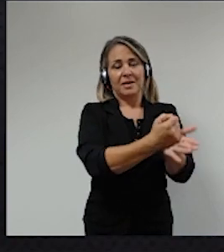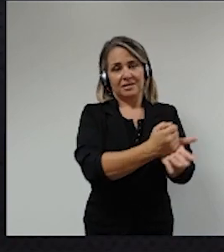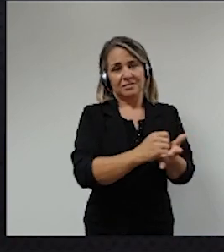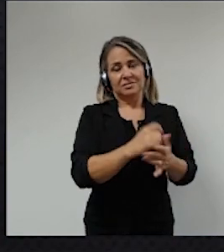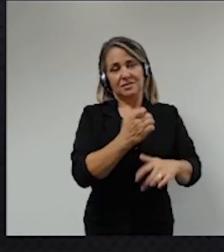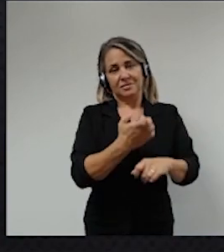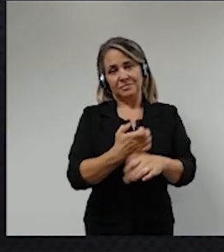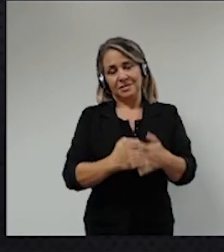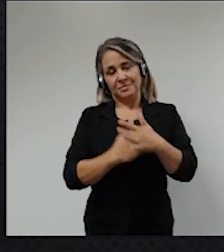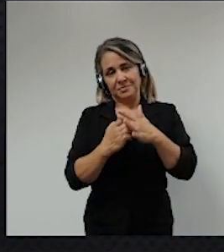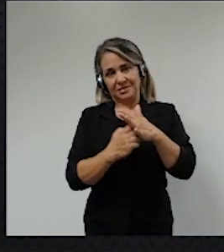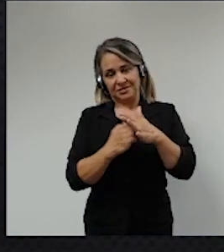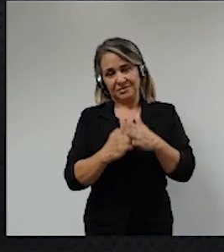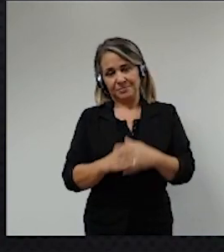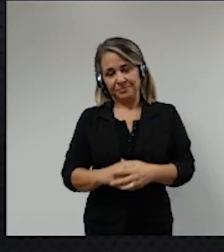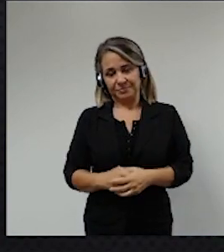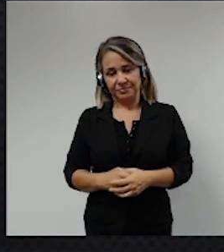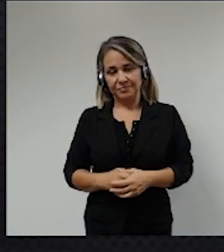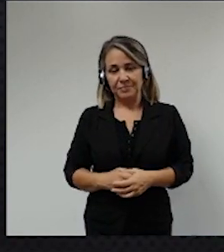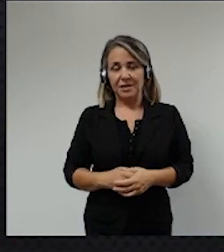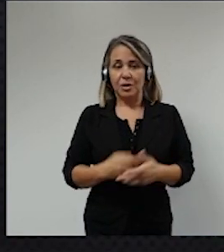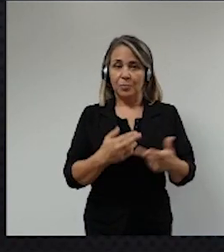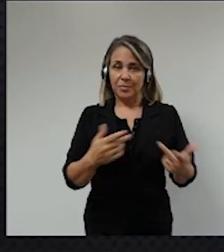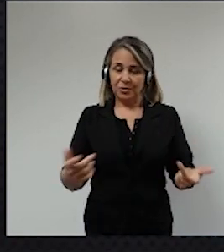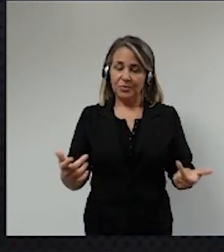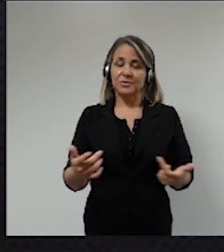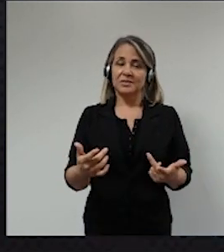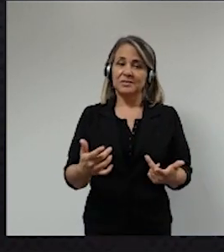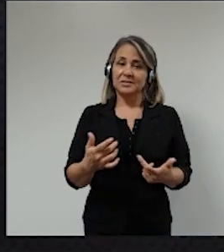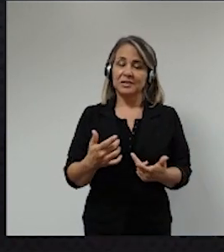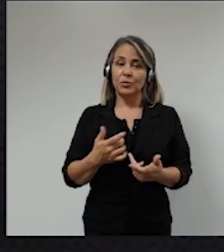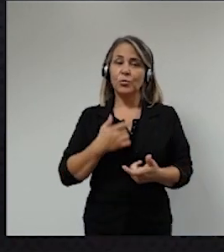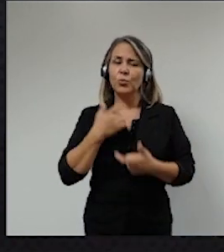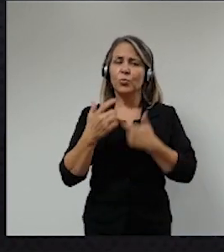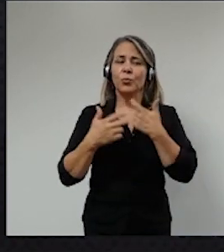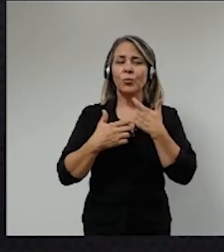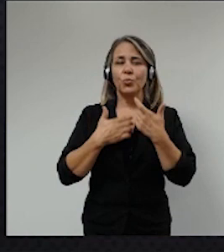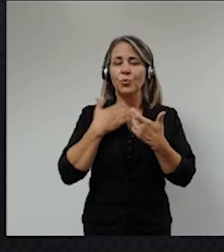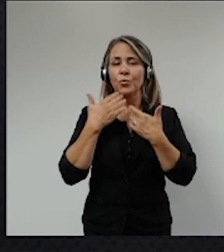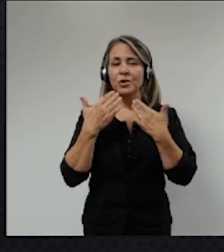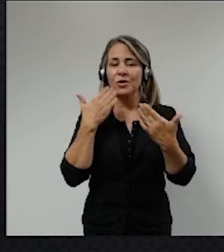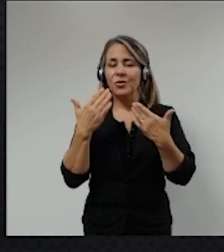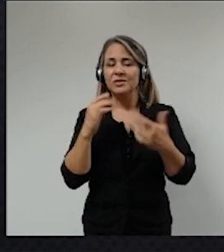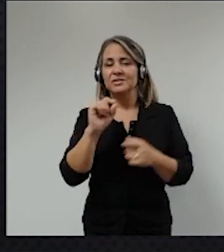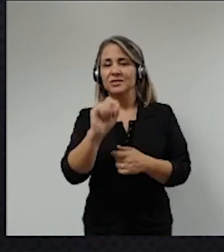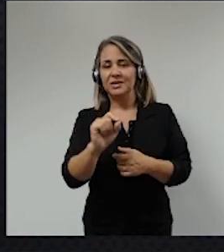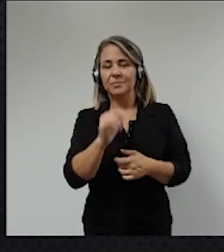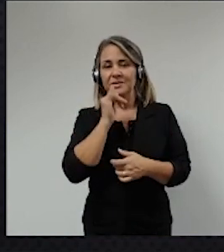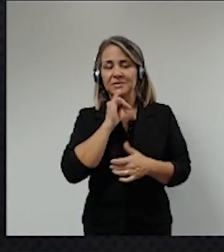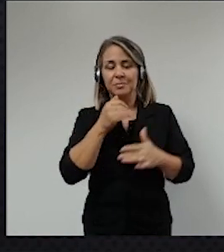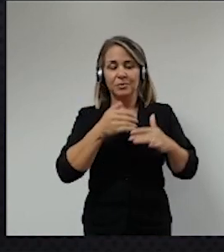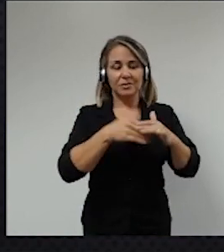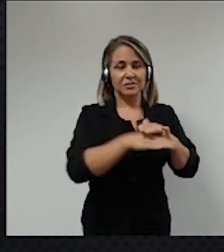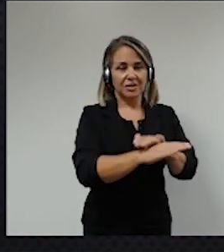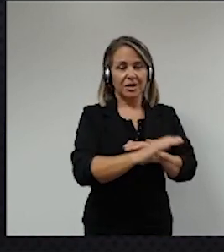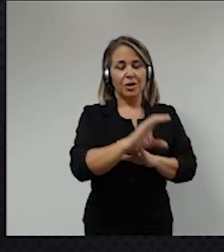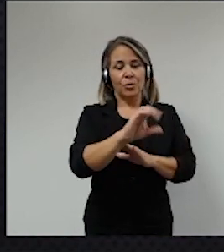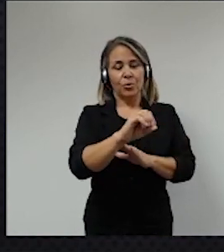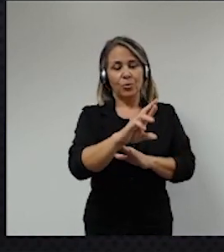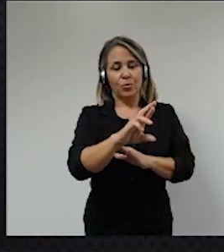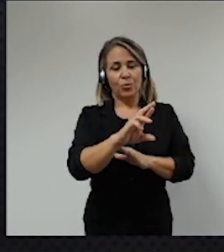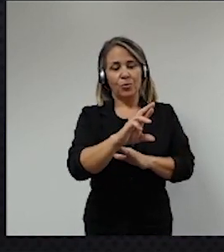Aqui é um fato curioso que eu falei com vocês, de que o brasileiro é muito criativo, são depósitos de marca com os termos Covid